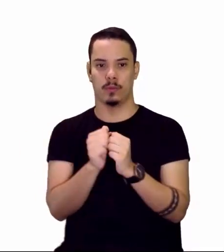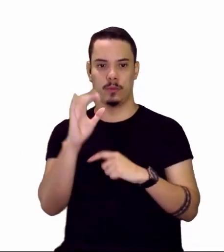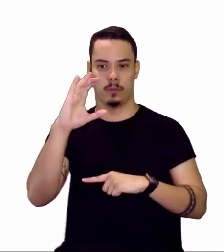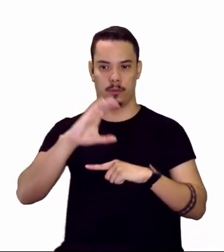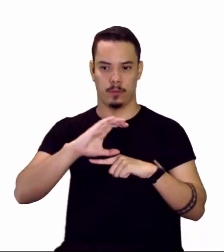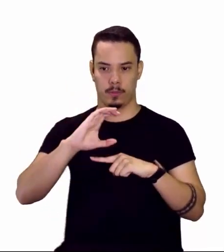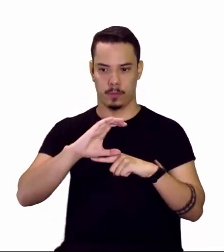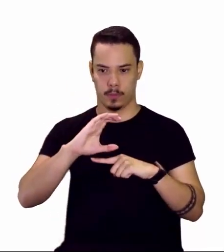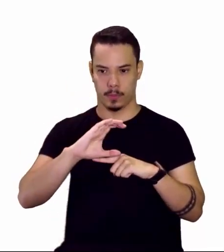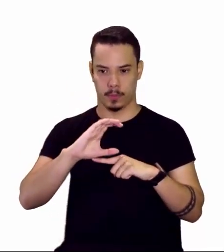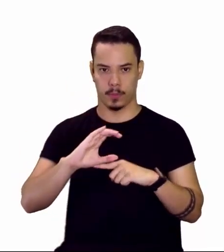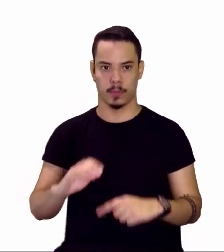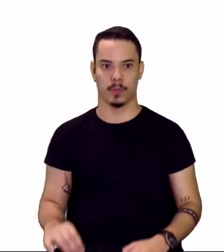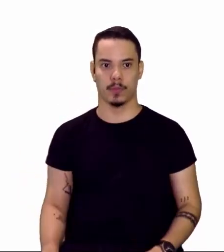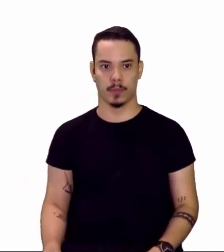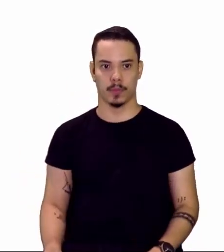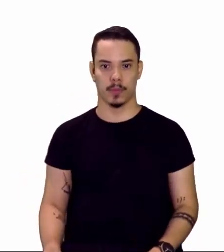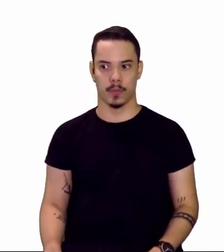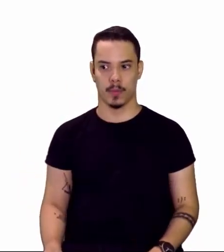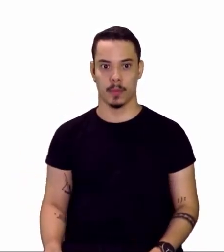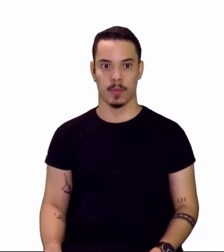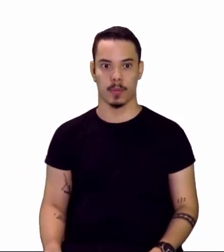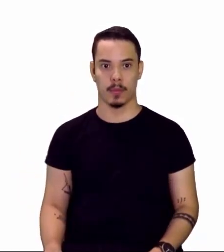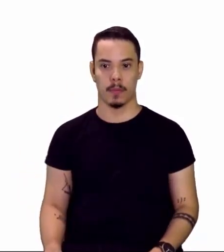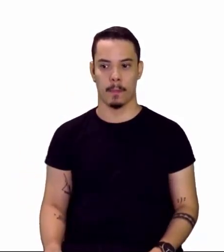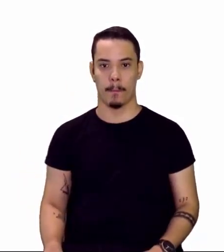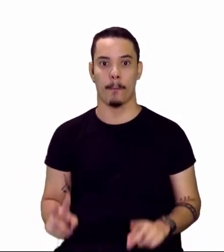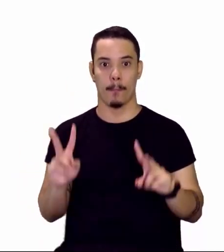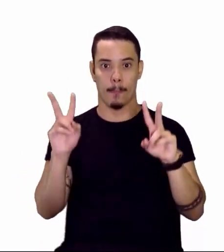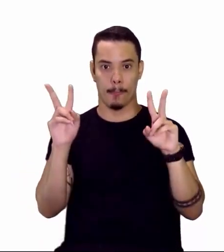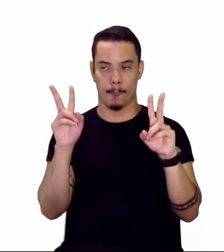certo? Com relação a